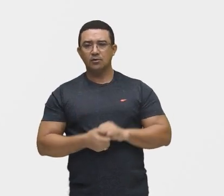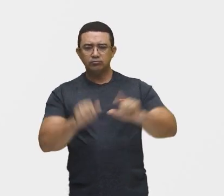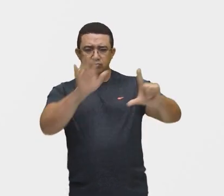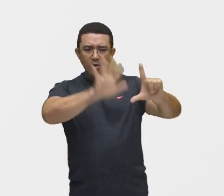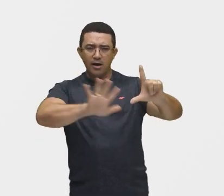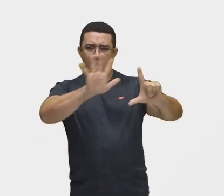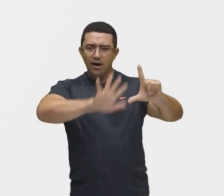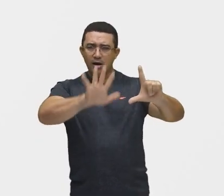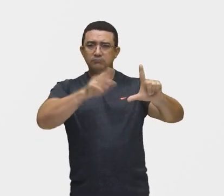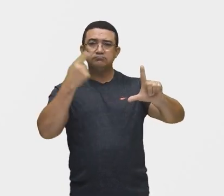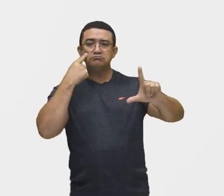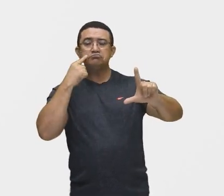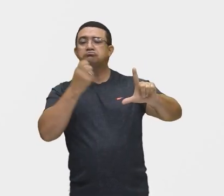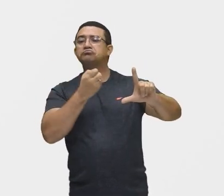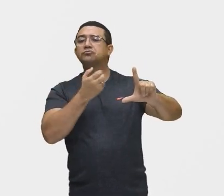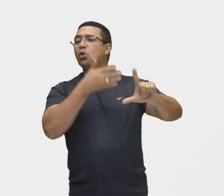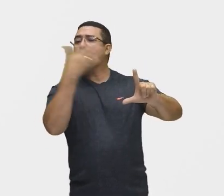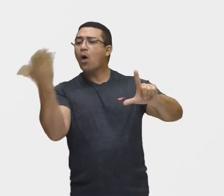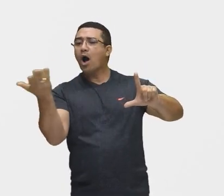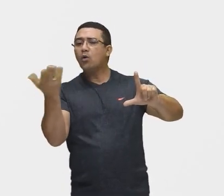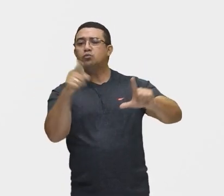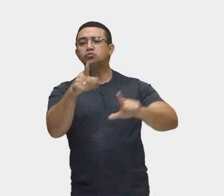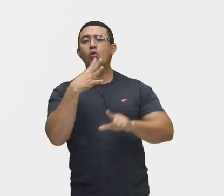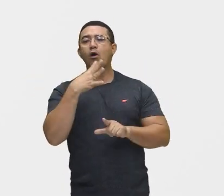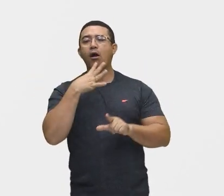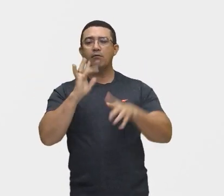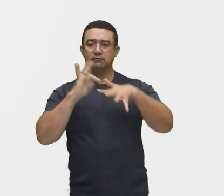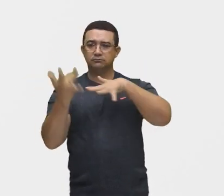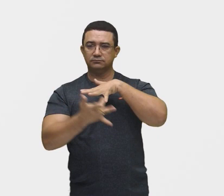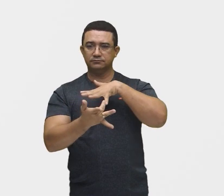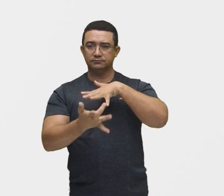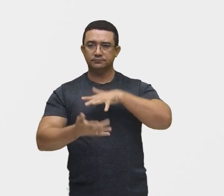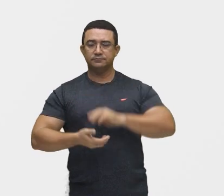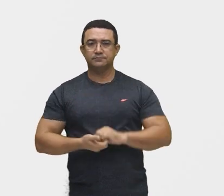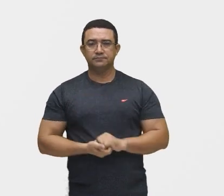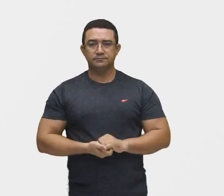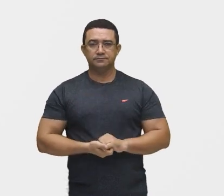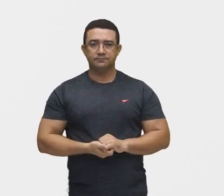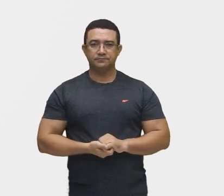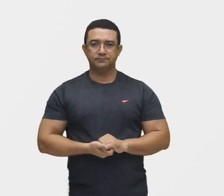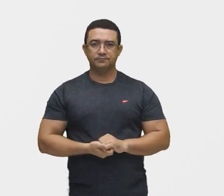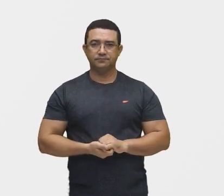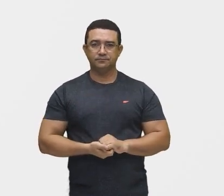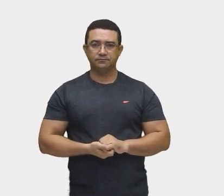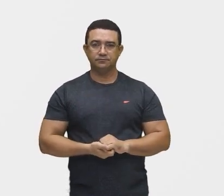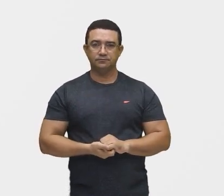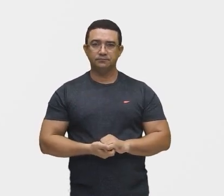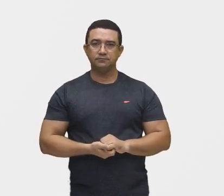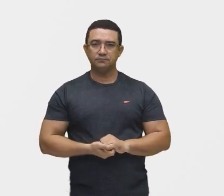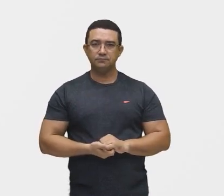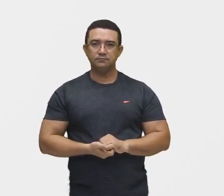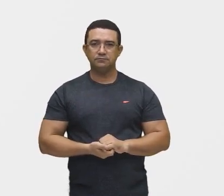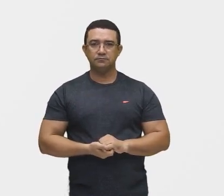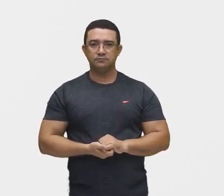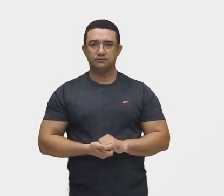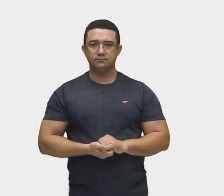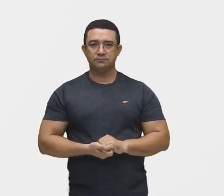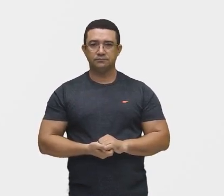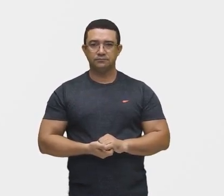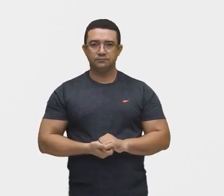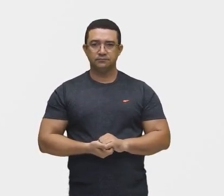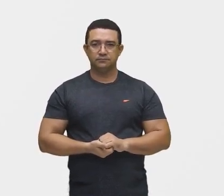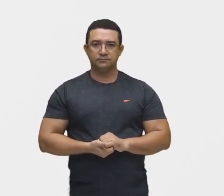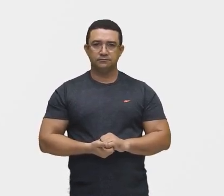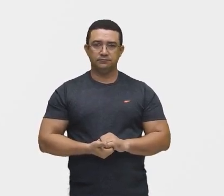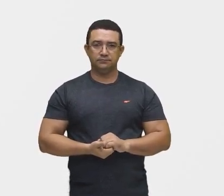nessas imagens, o que você pode identificar para mim de rede social, né? Comenta